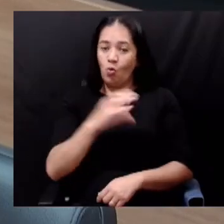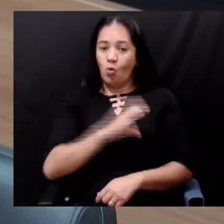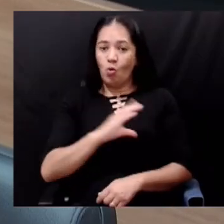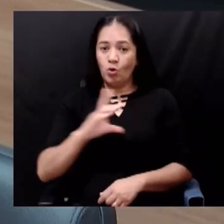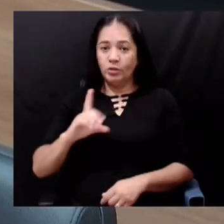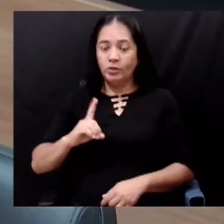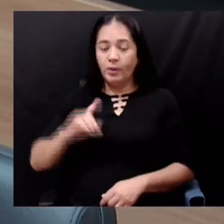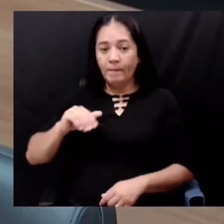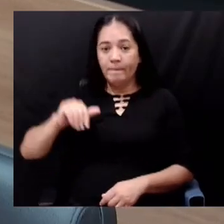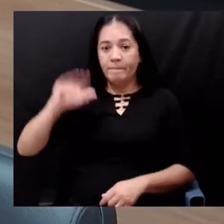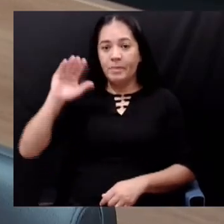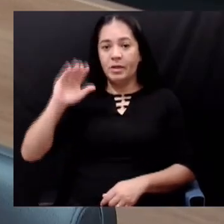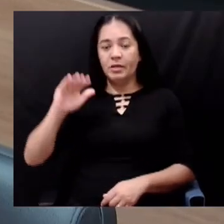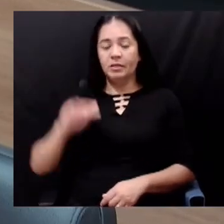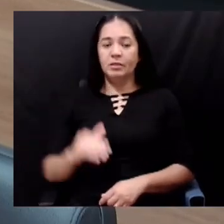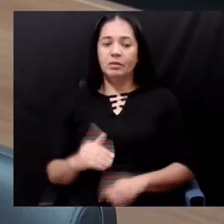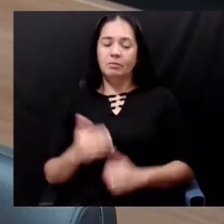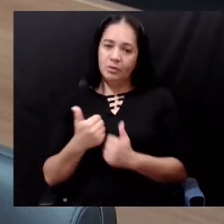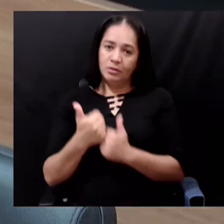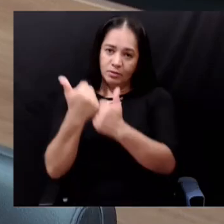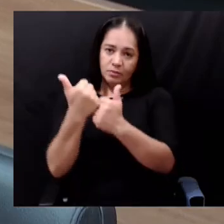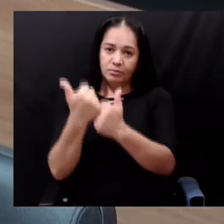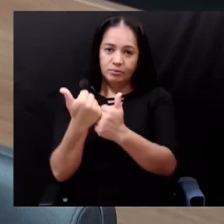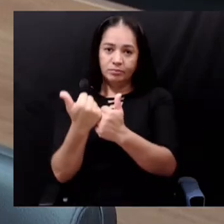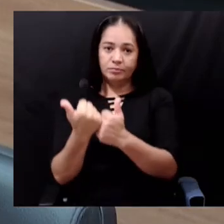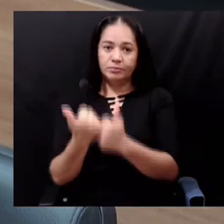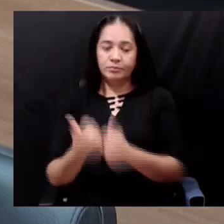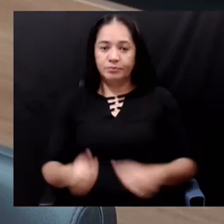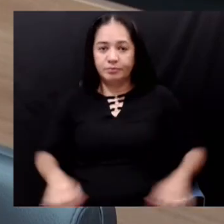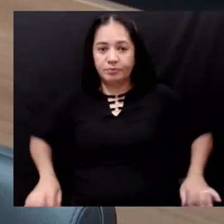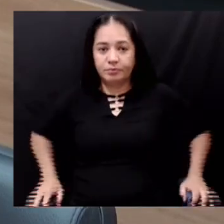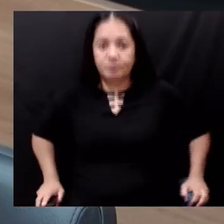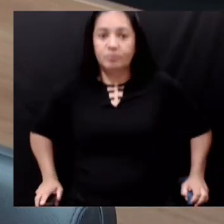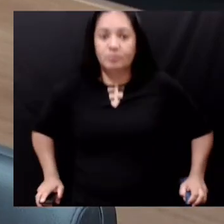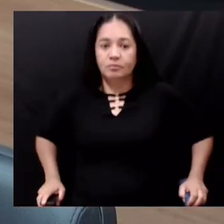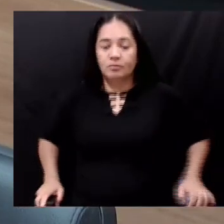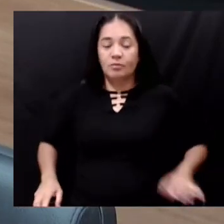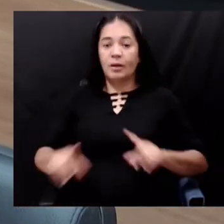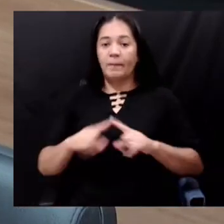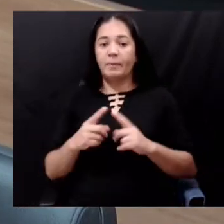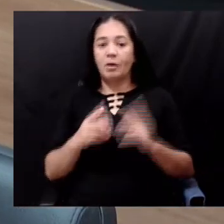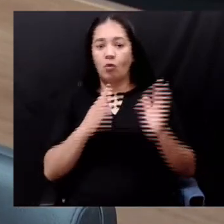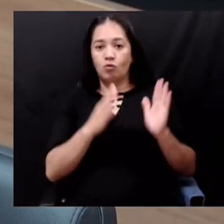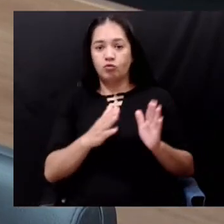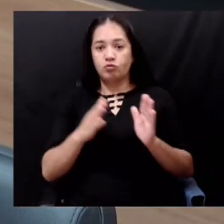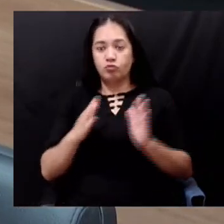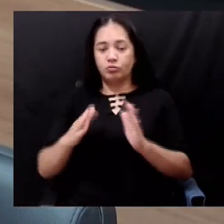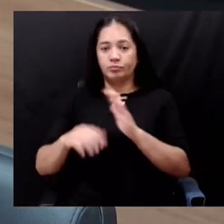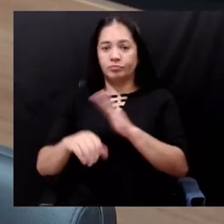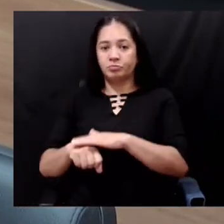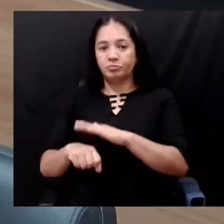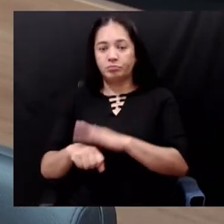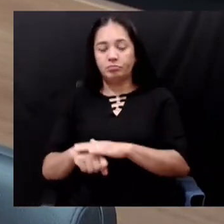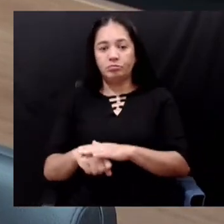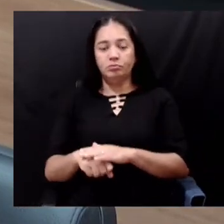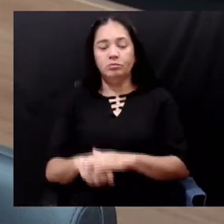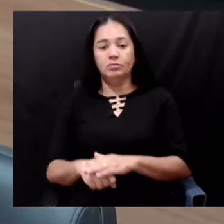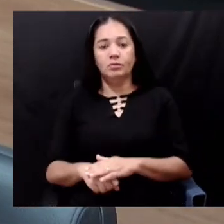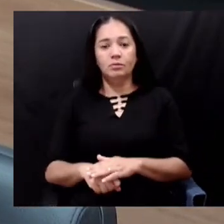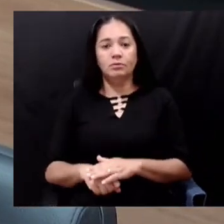informal, para apoiar, né? Mas o processo de execução e de cumprimento do que